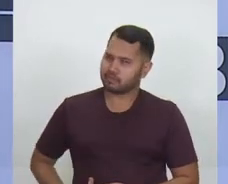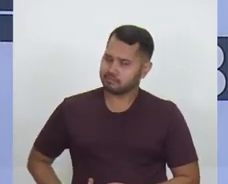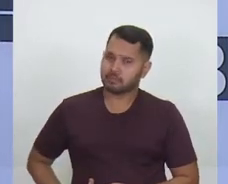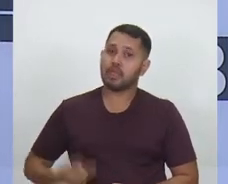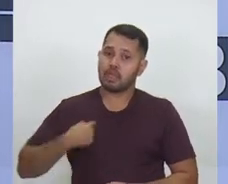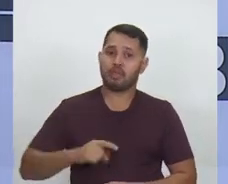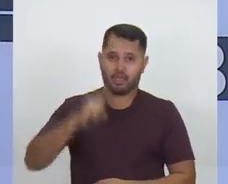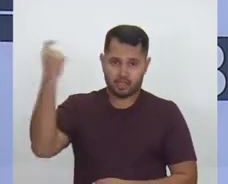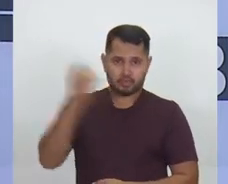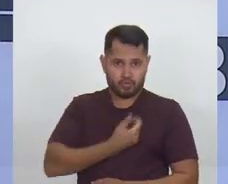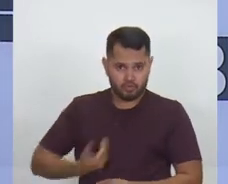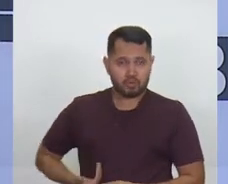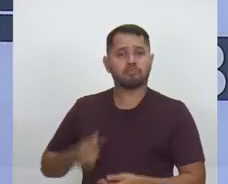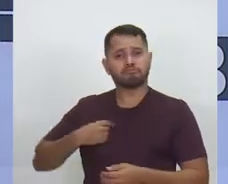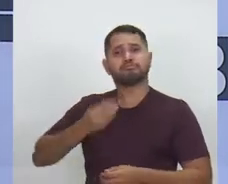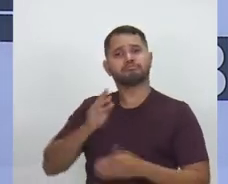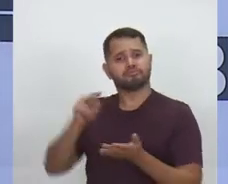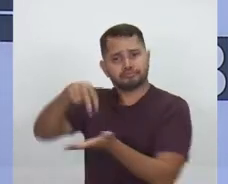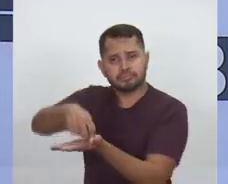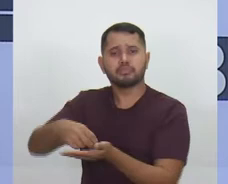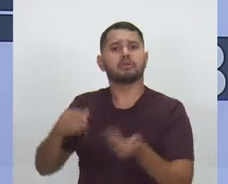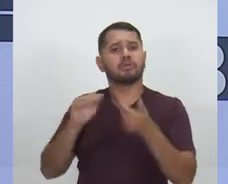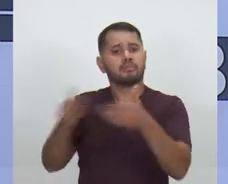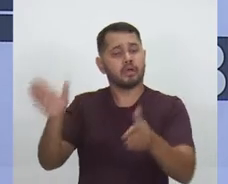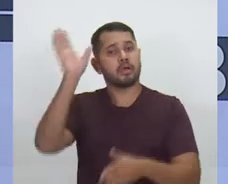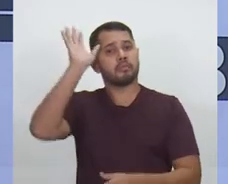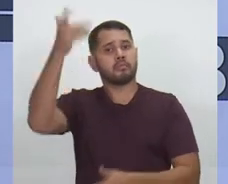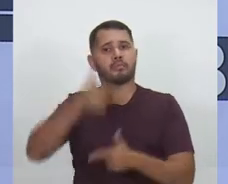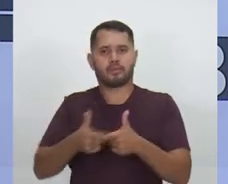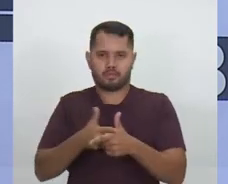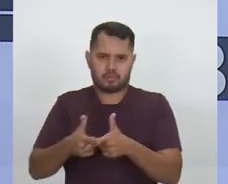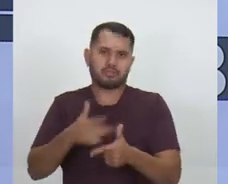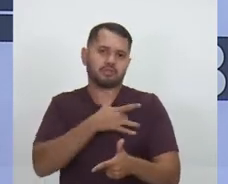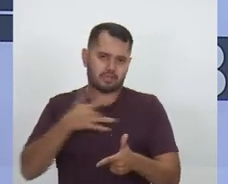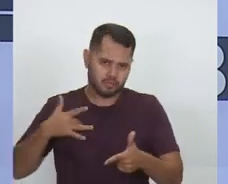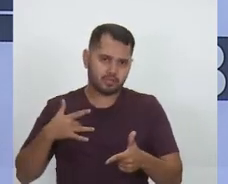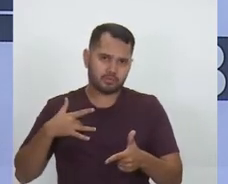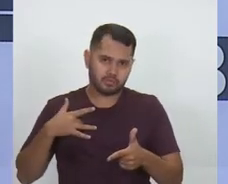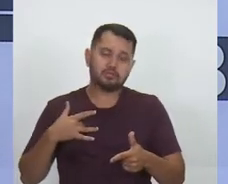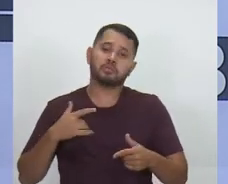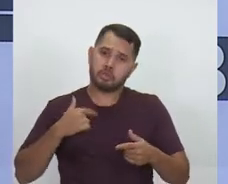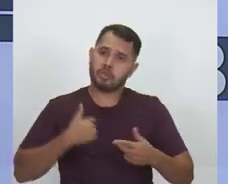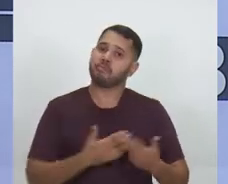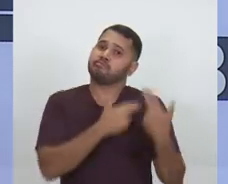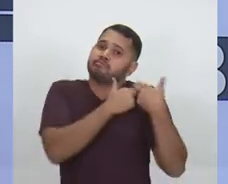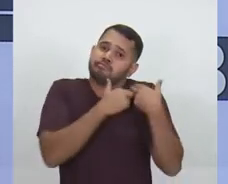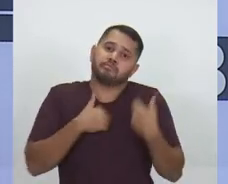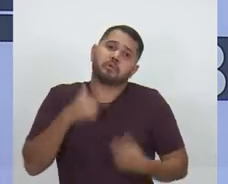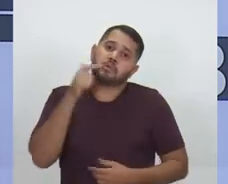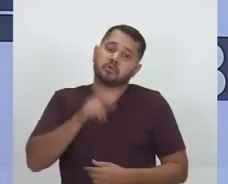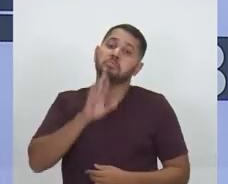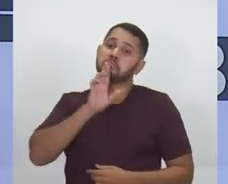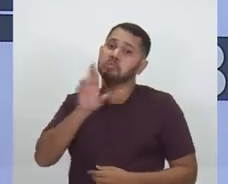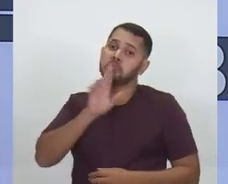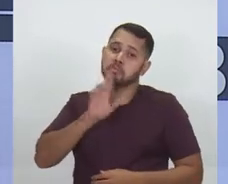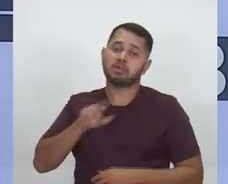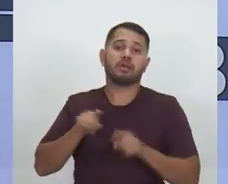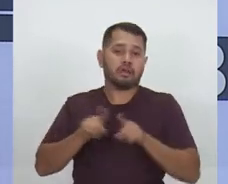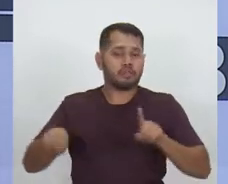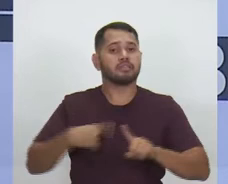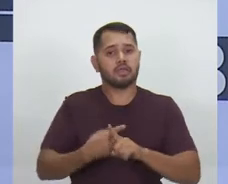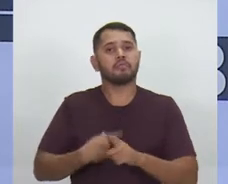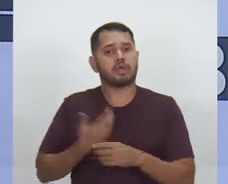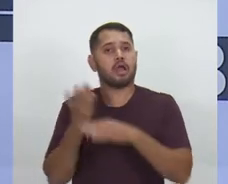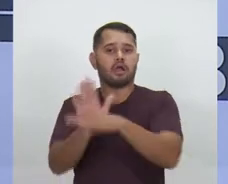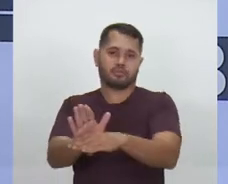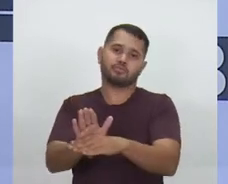estive governador tive a oportunidade de resolver o problema da saúde pública fiz a minha parte dei a minha contribuição e dei a minha